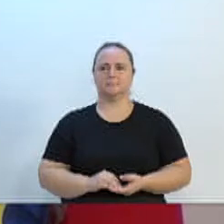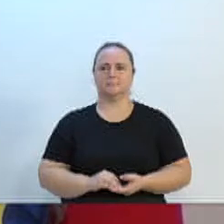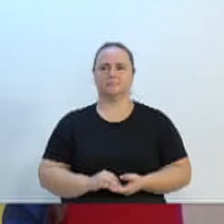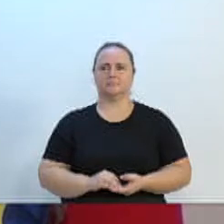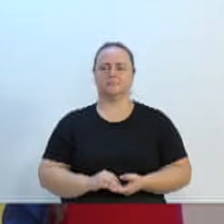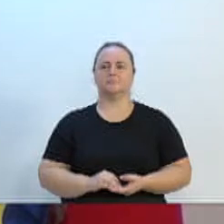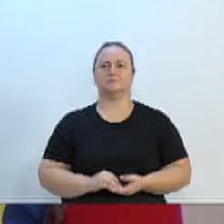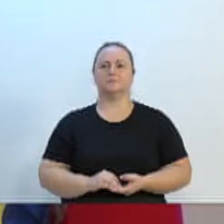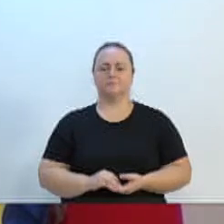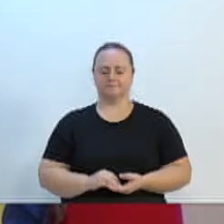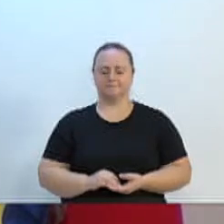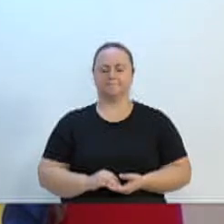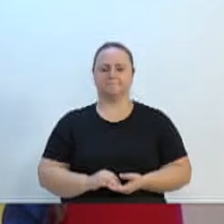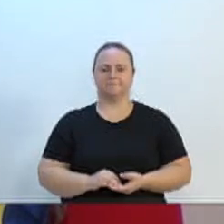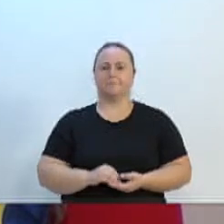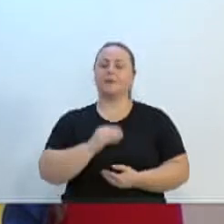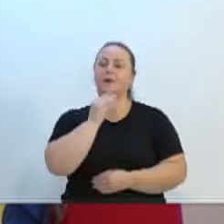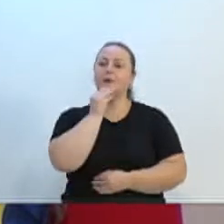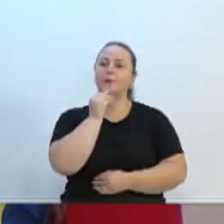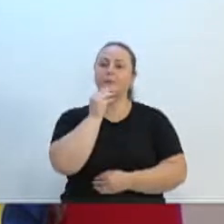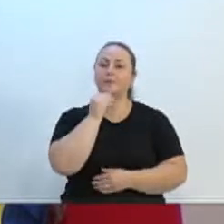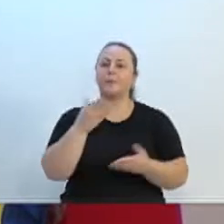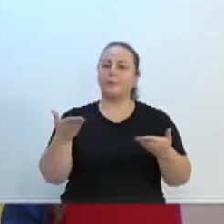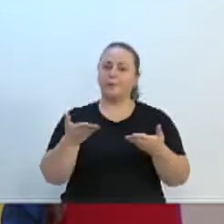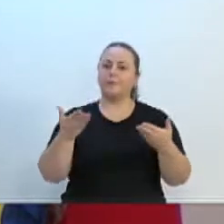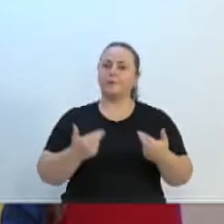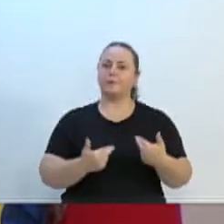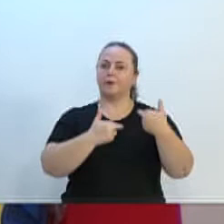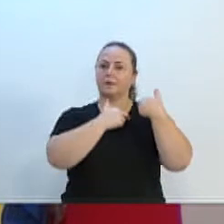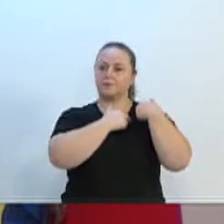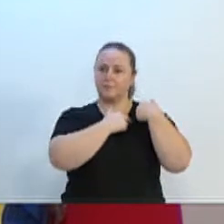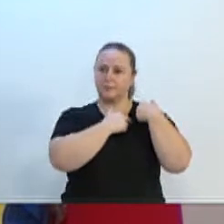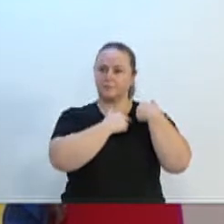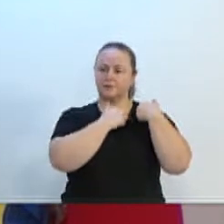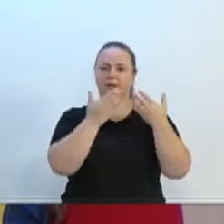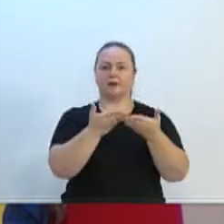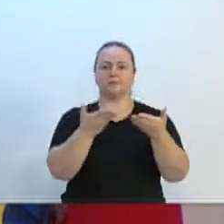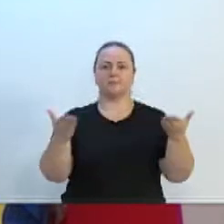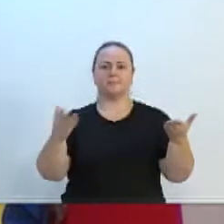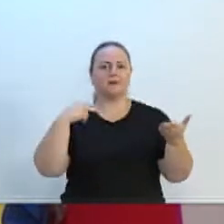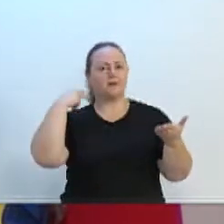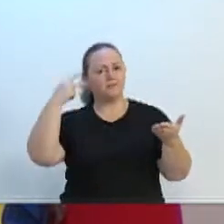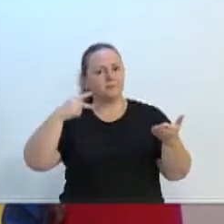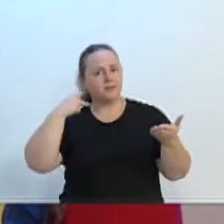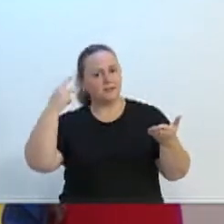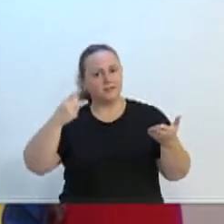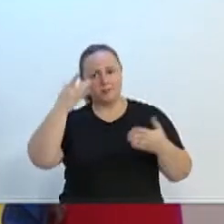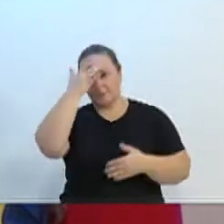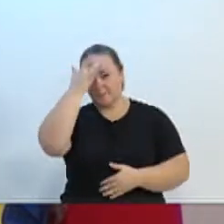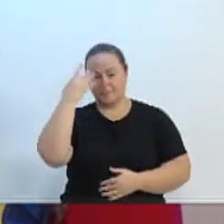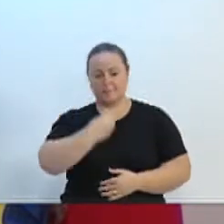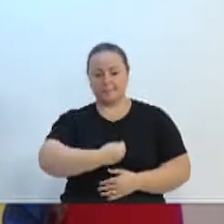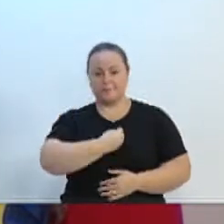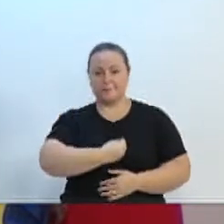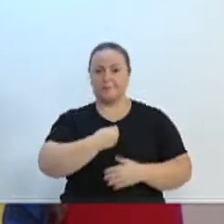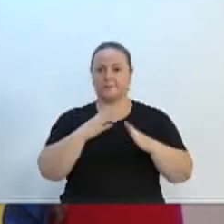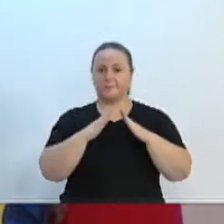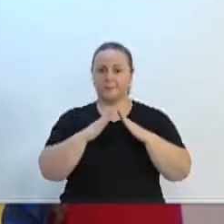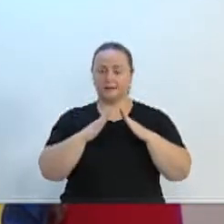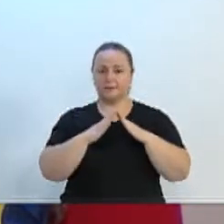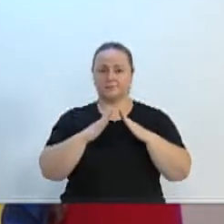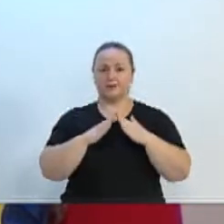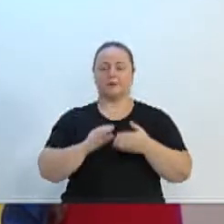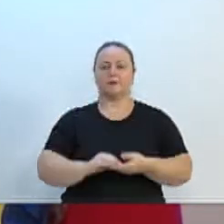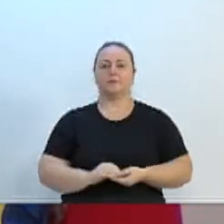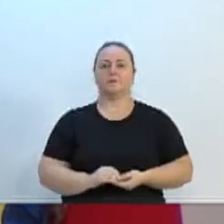Vereador Bruno Cunha, que ora preside os trabalhos da mesa, senhores vereadores, público que nos assiste em suas residências e a equipe